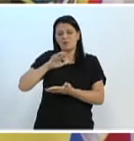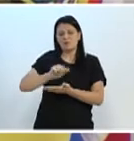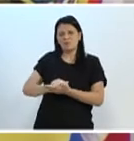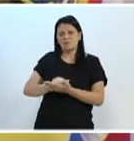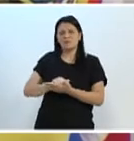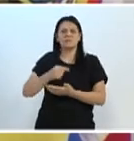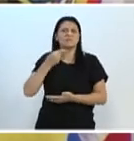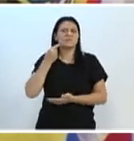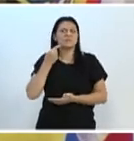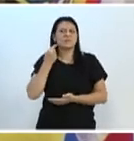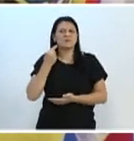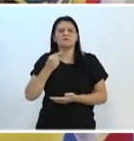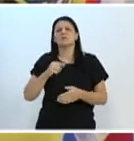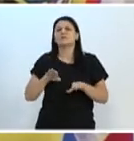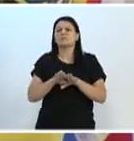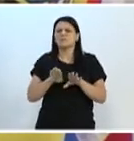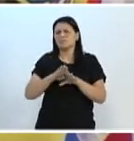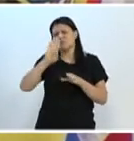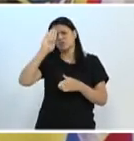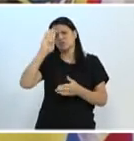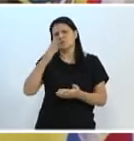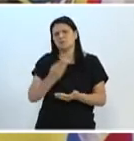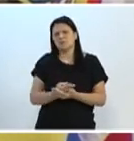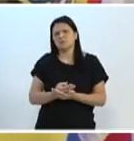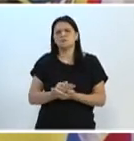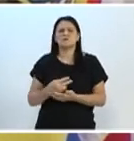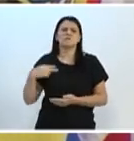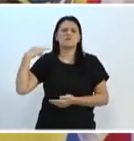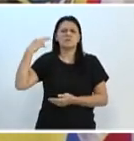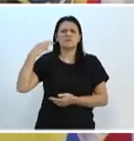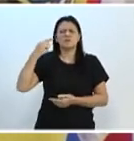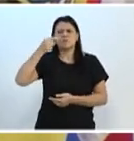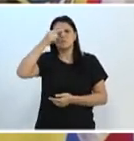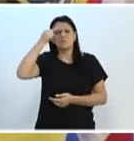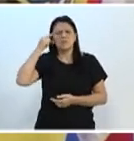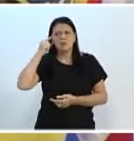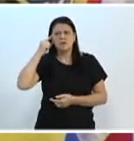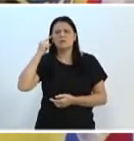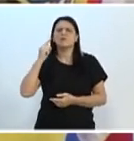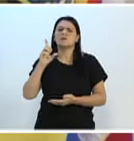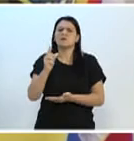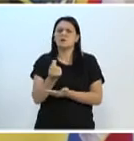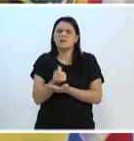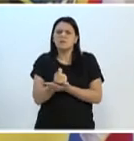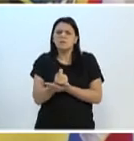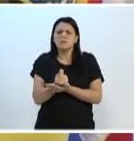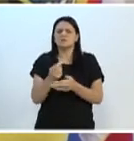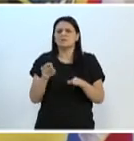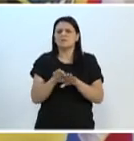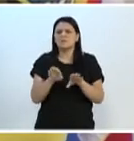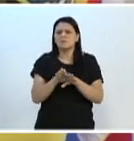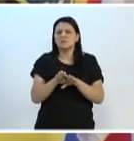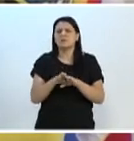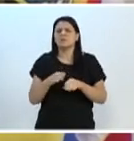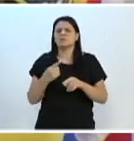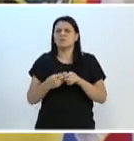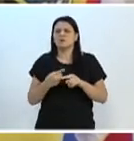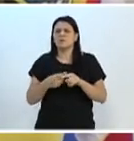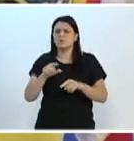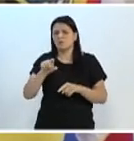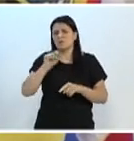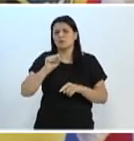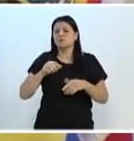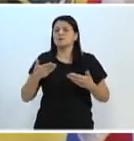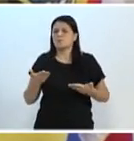Marcelo fez a inscrição. Acredito que outros vereadores aqui, vereador Marcos e vereadora Cristiana Loureiro, também fizeram a sua parte, para também dar a opção. Eu acho que